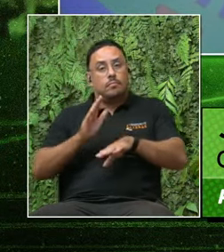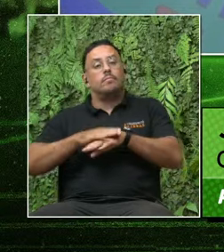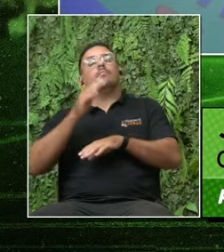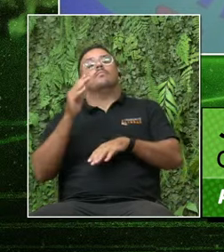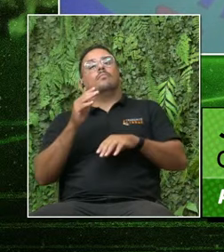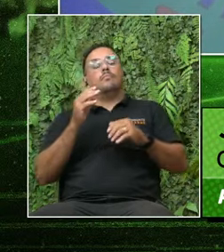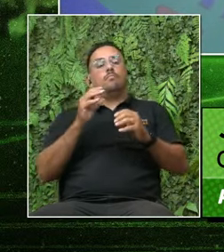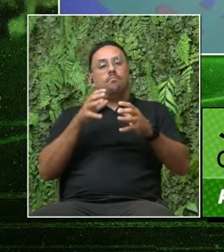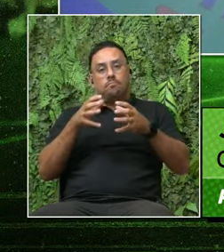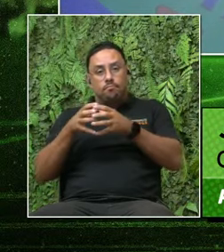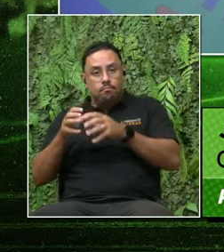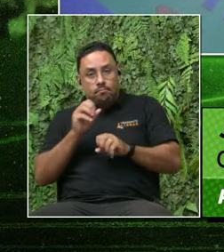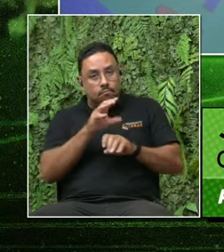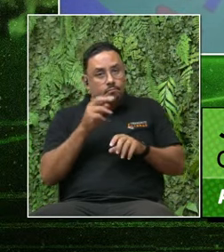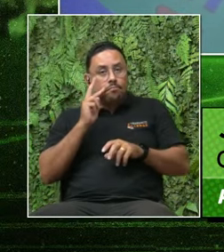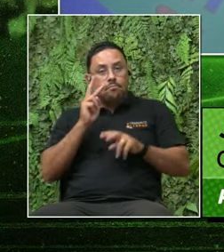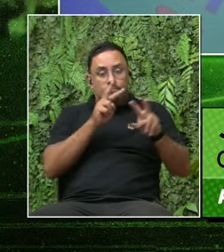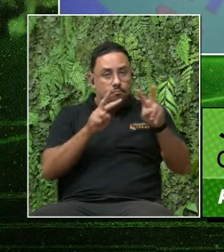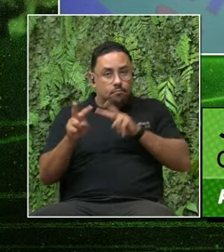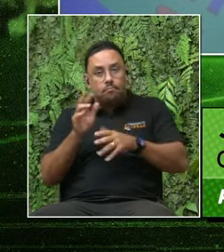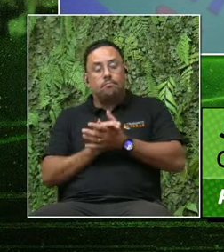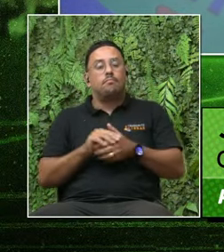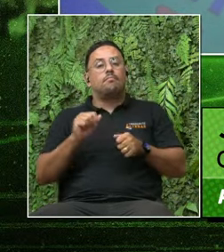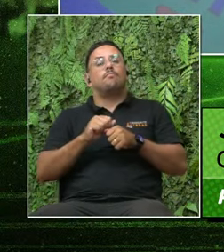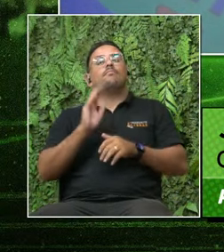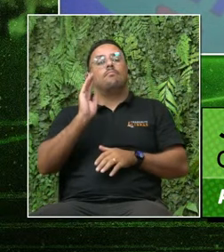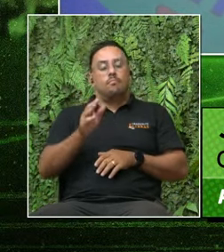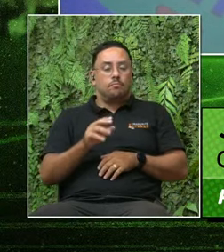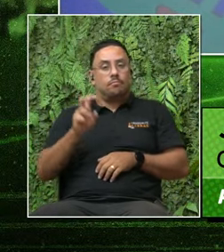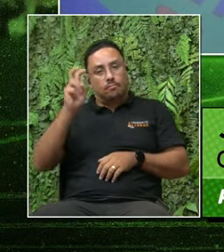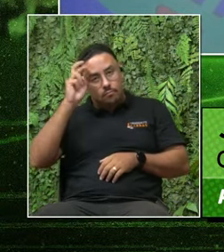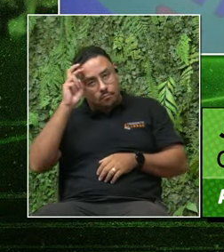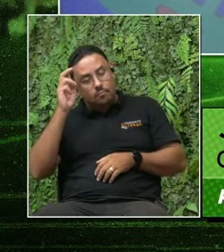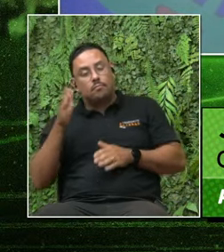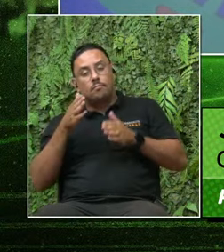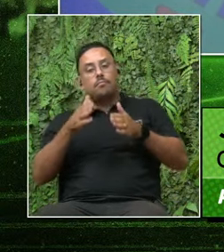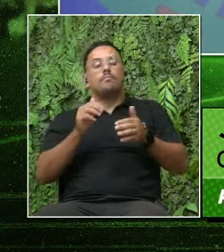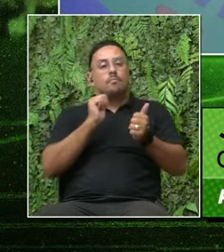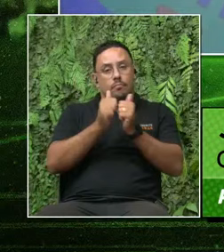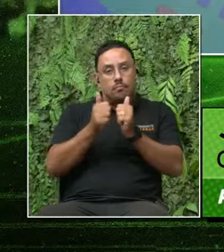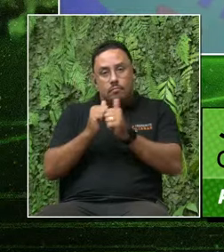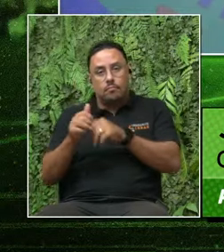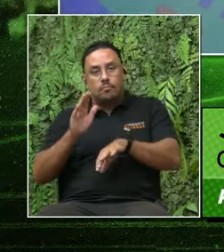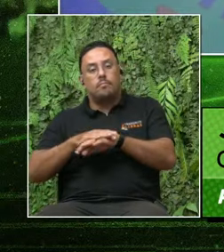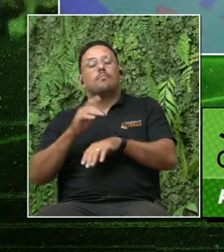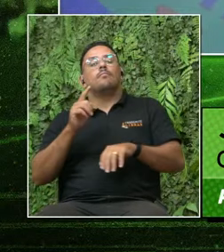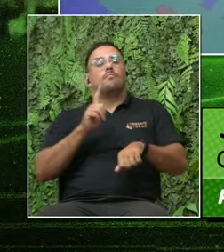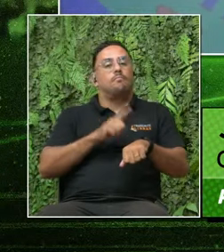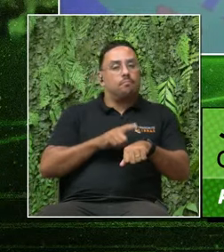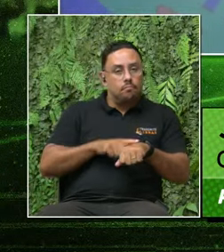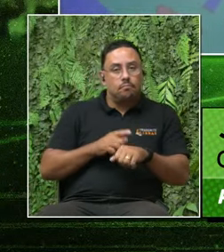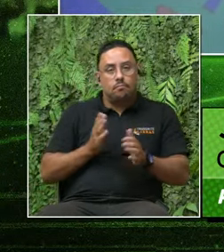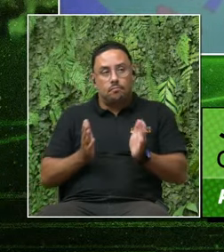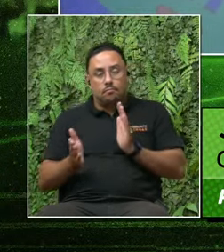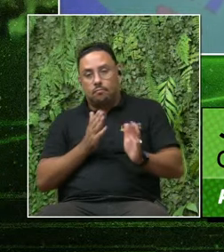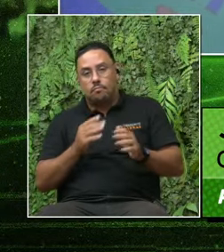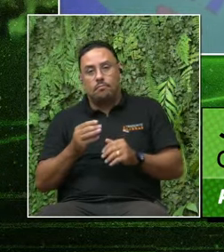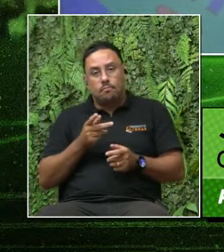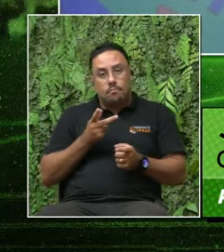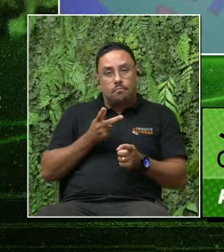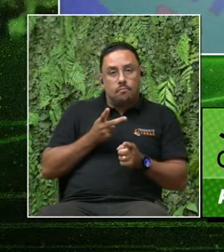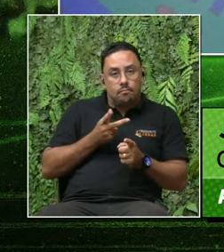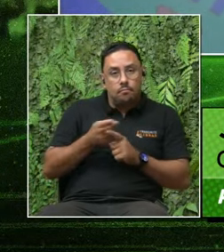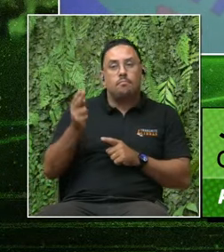milito e o milito deve est vendo isso já tá e já fez isso na quinta-feira colocou ele para jogar com mais tempo hoje entrou e ajudou a decidir o